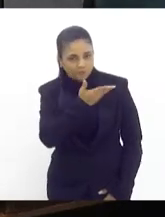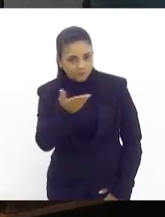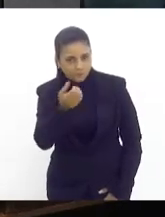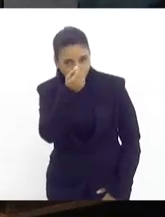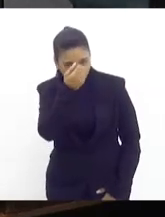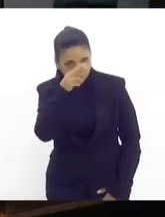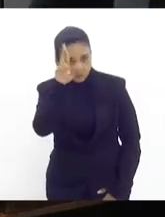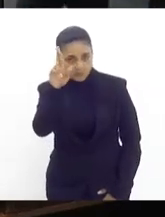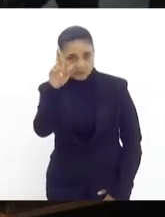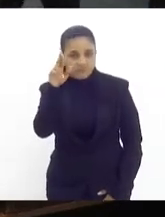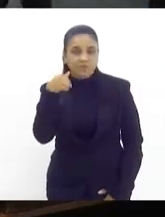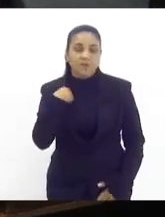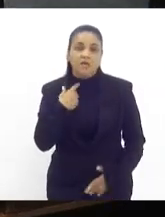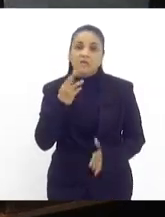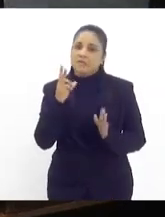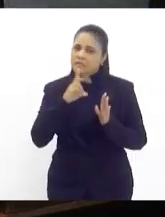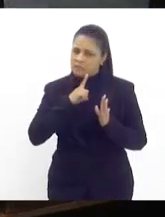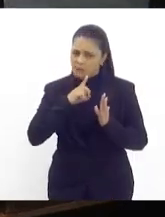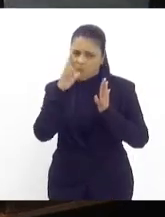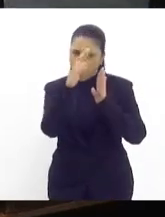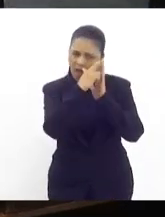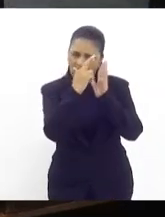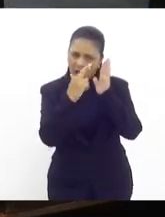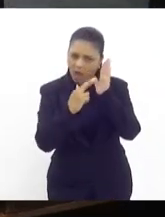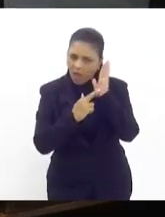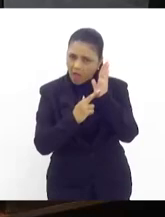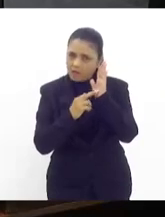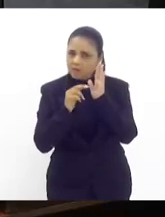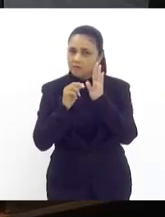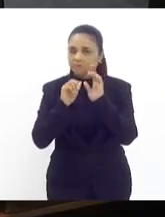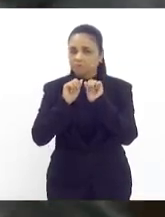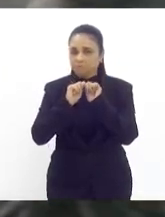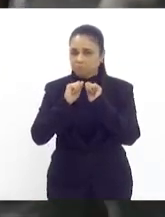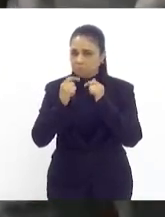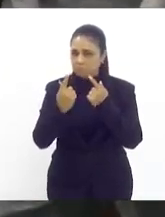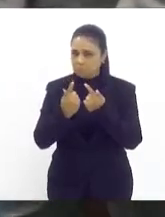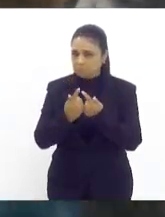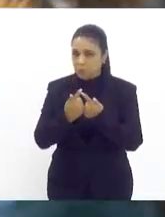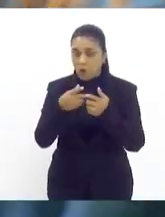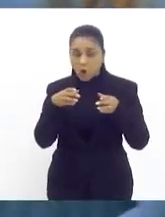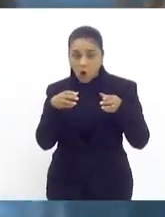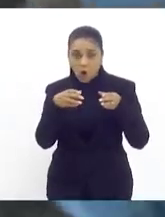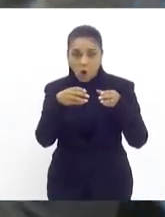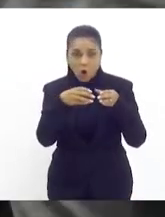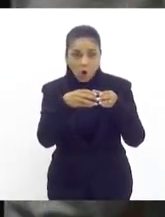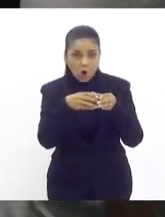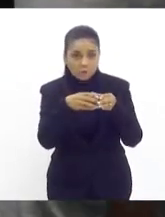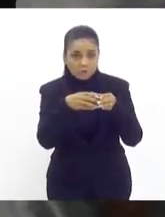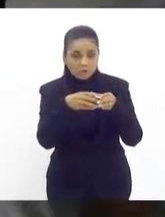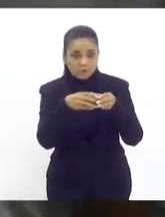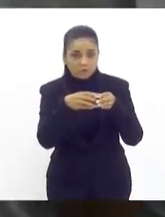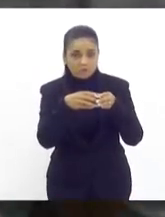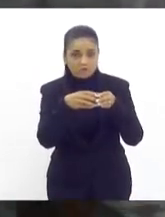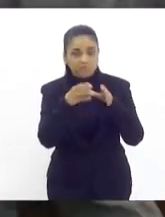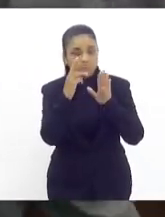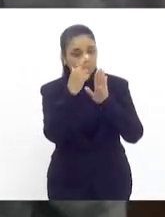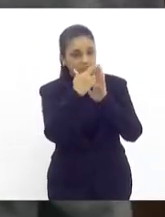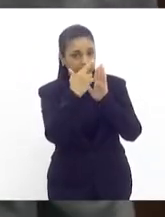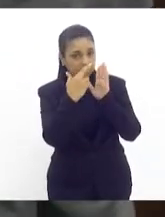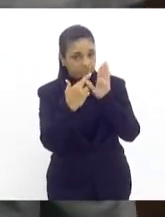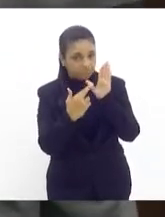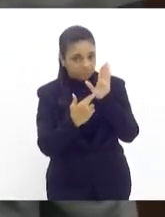existe uma norma na casa, né? Que a Comissão de Normas Internas